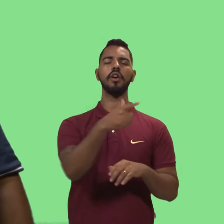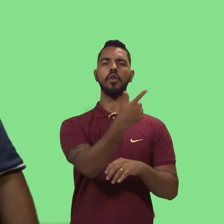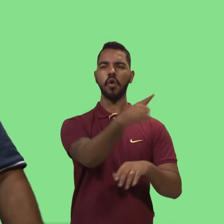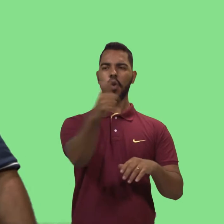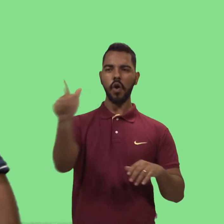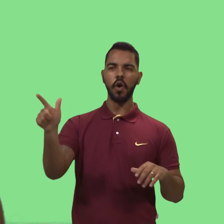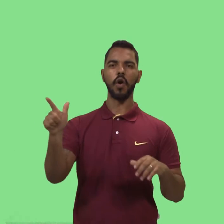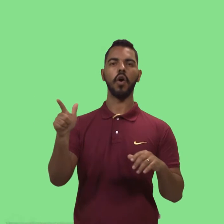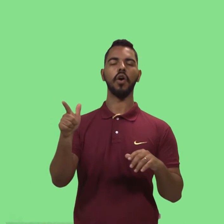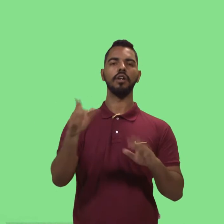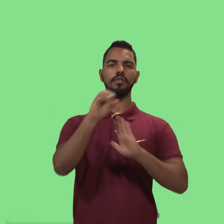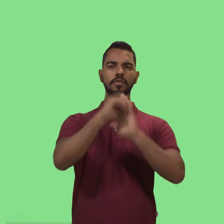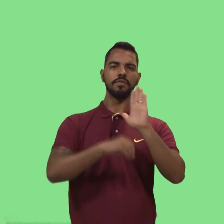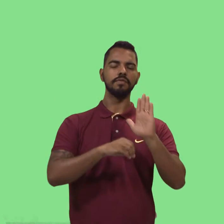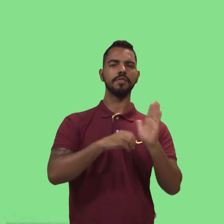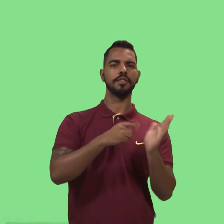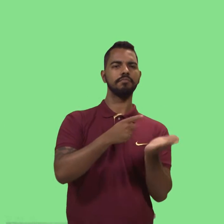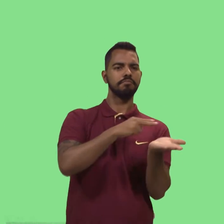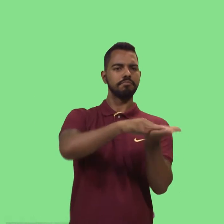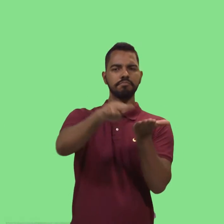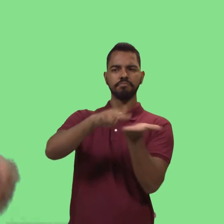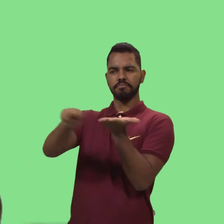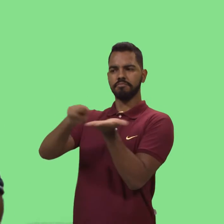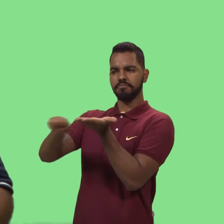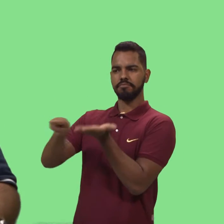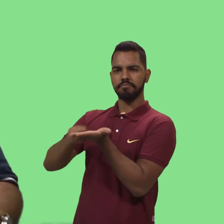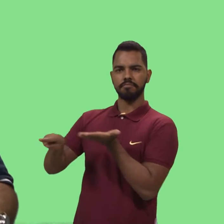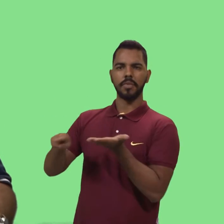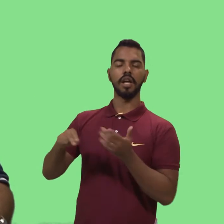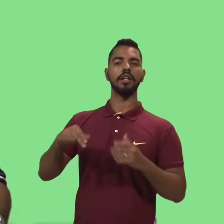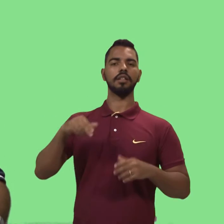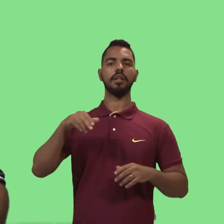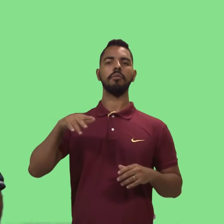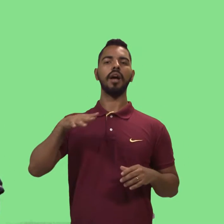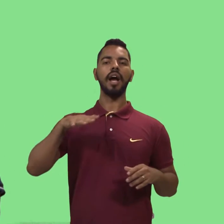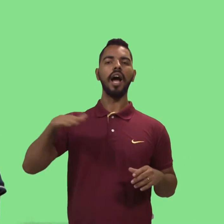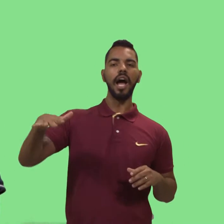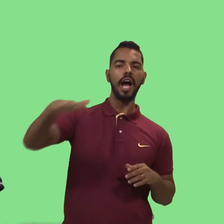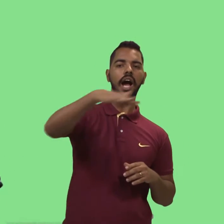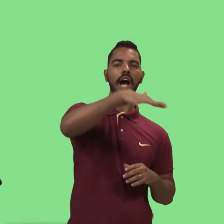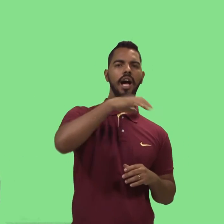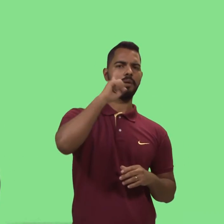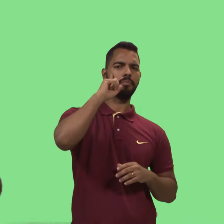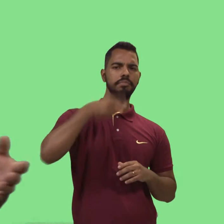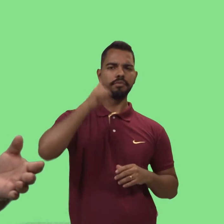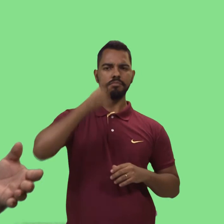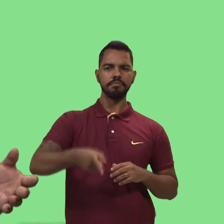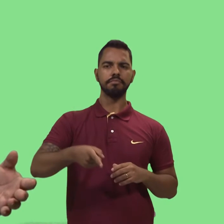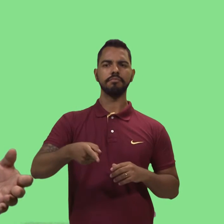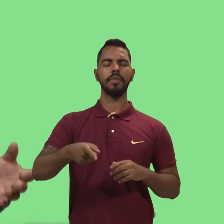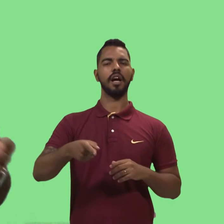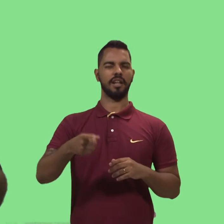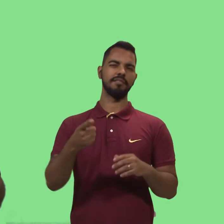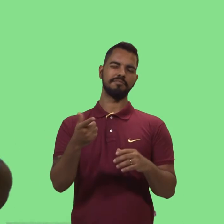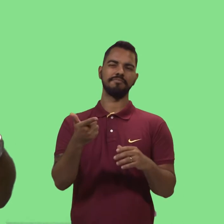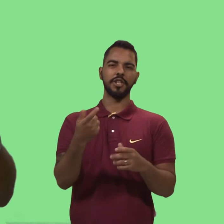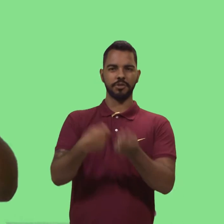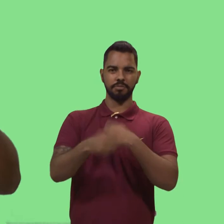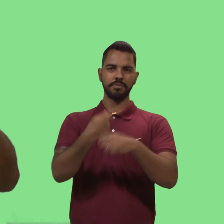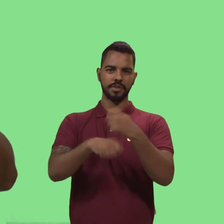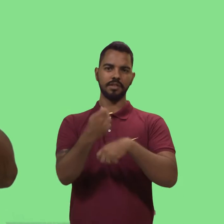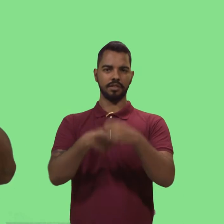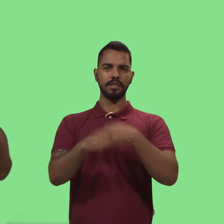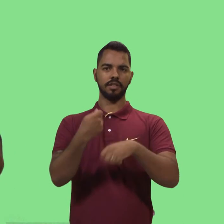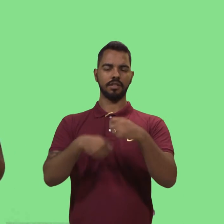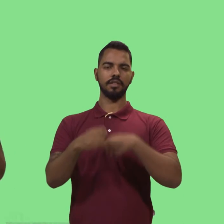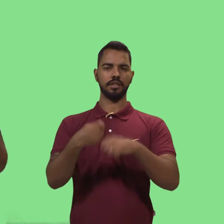qual o ministro de Estado dá conhecimento em sua área, de suas decisões de caráter administrativo e de ordem geral, caso em que